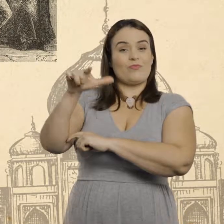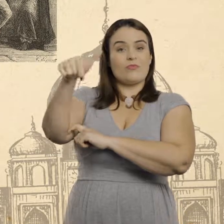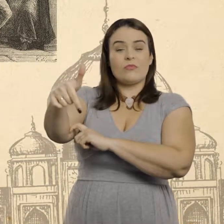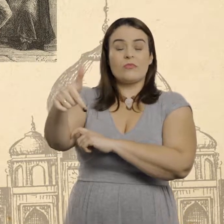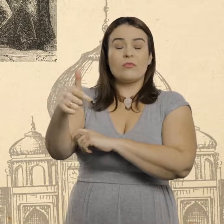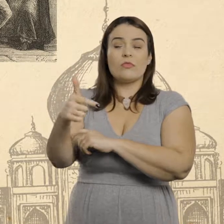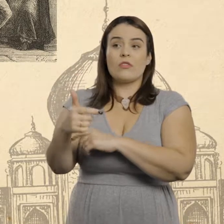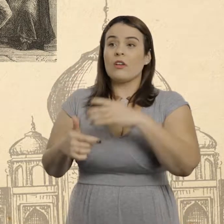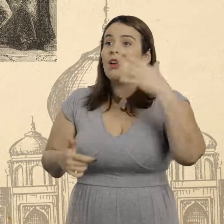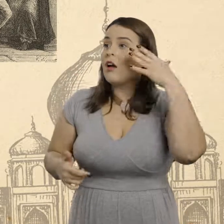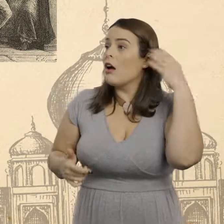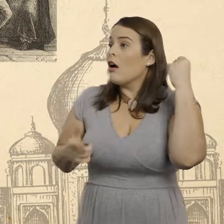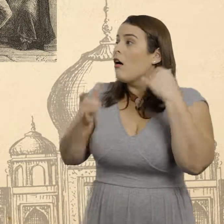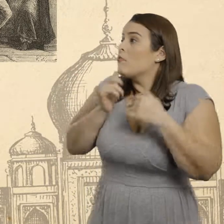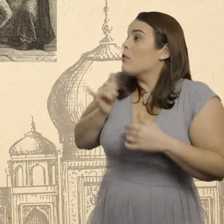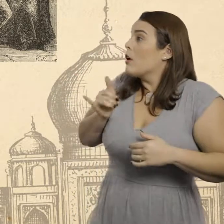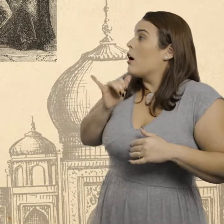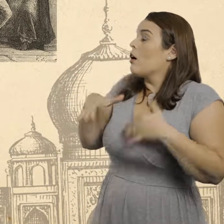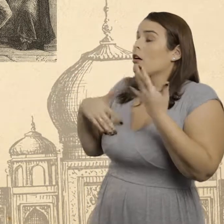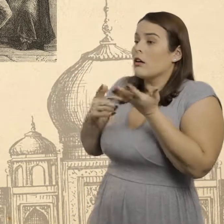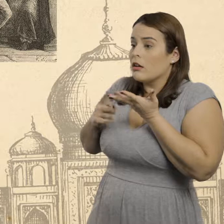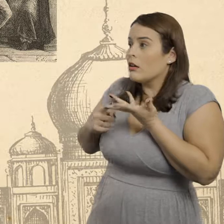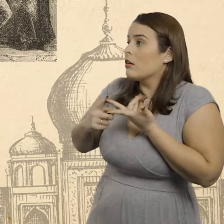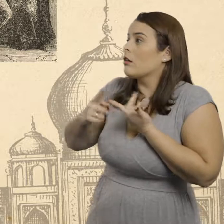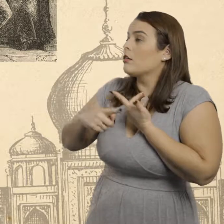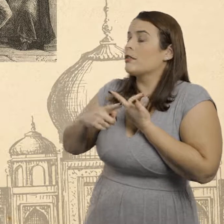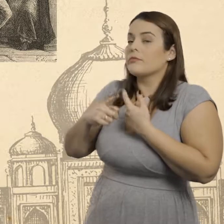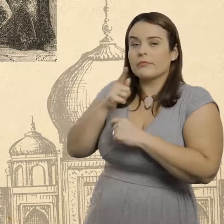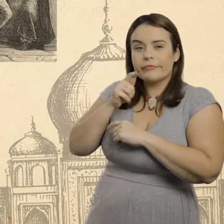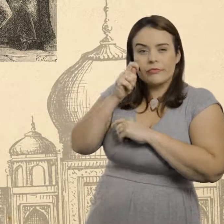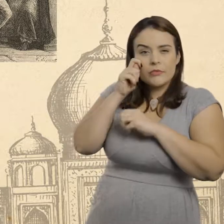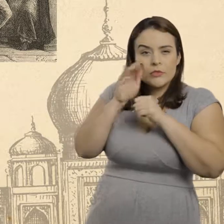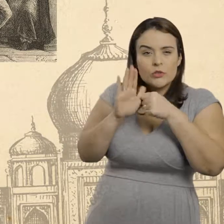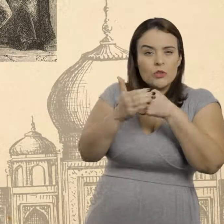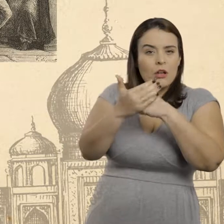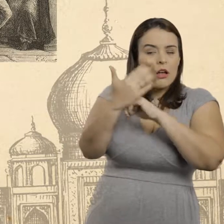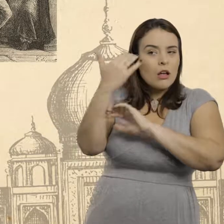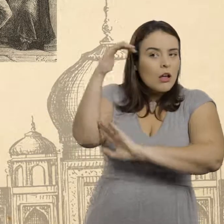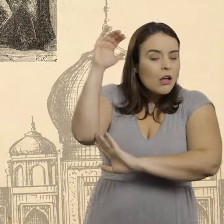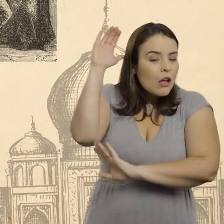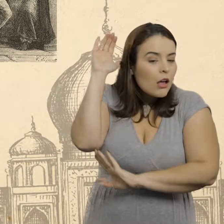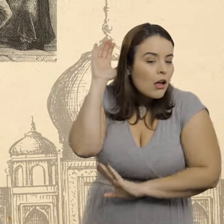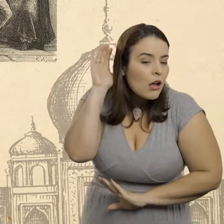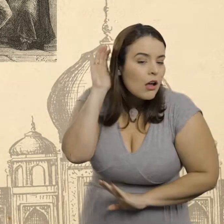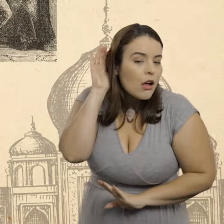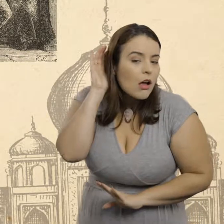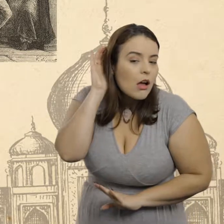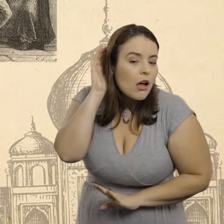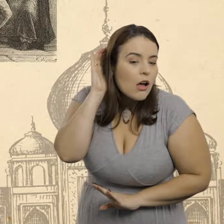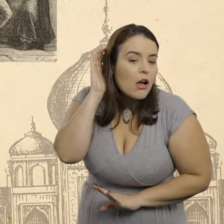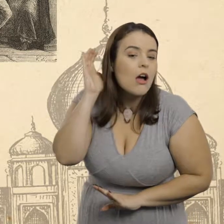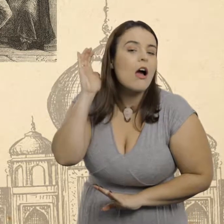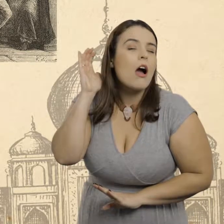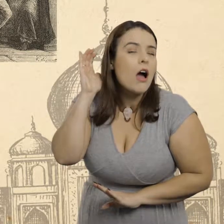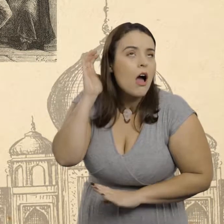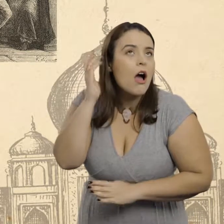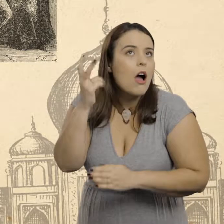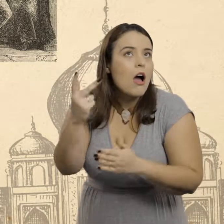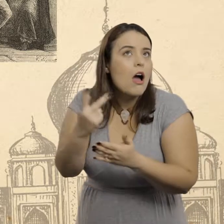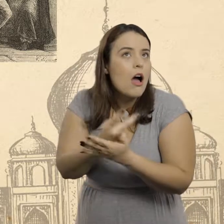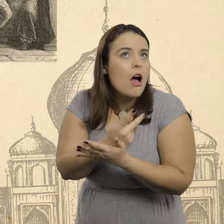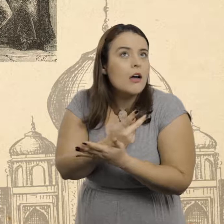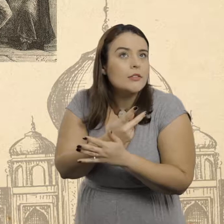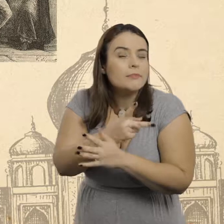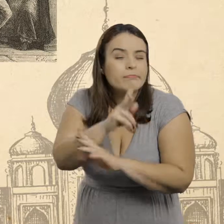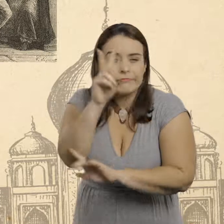Calcutá. Passepartout contou suas aventuras para Phileas Fogg. O detetive Fix estava escondido e ouviu as aventuras de